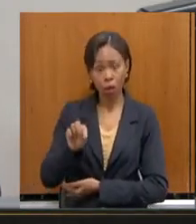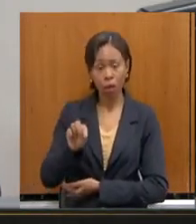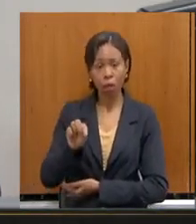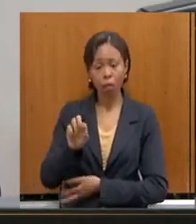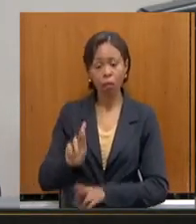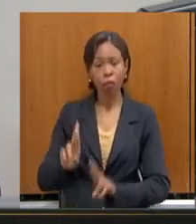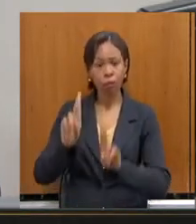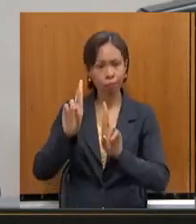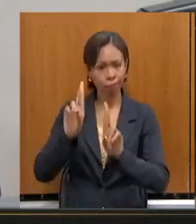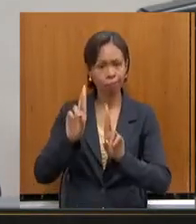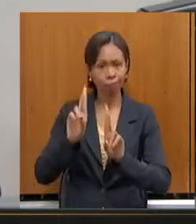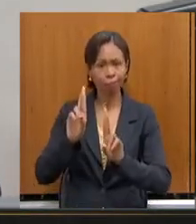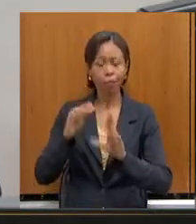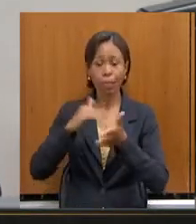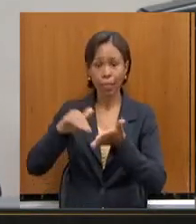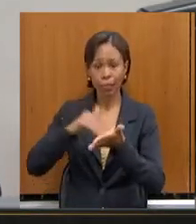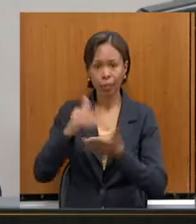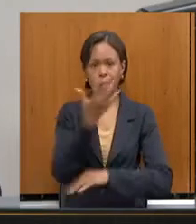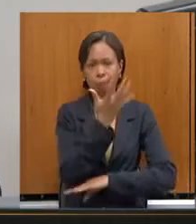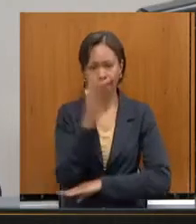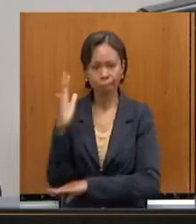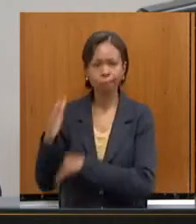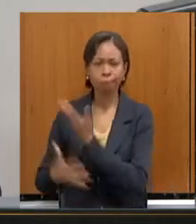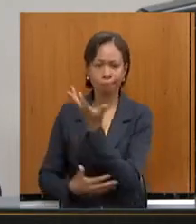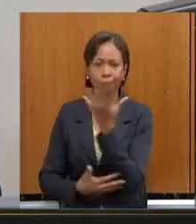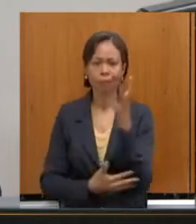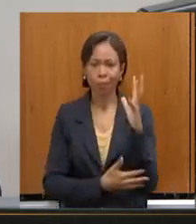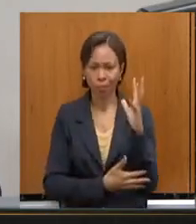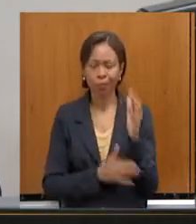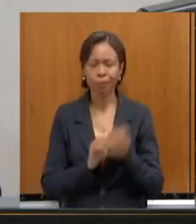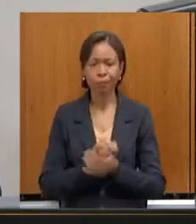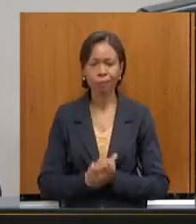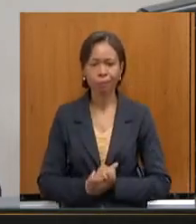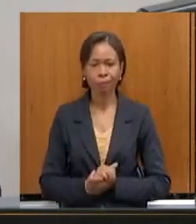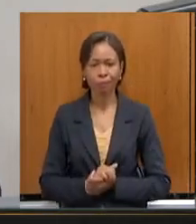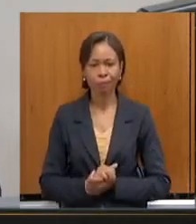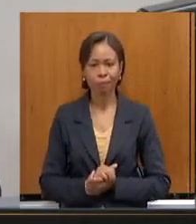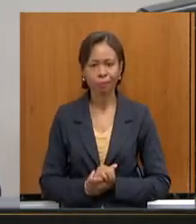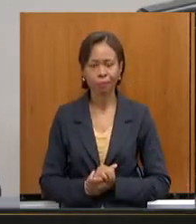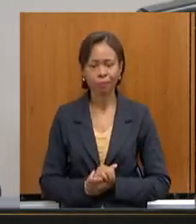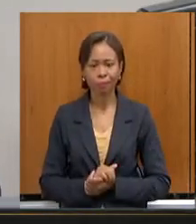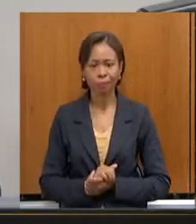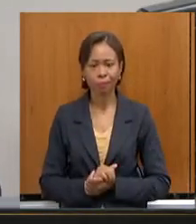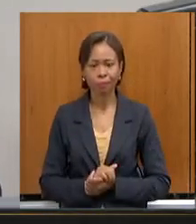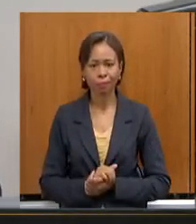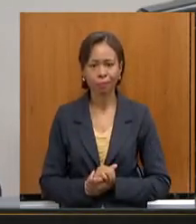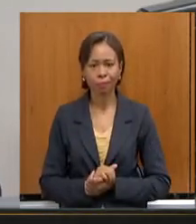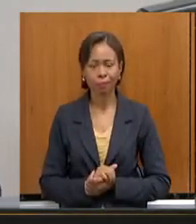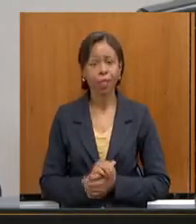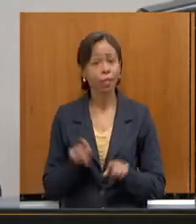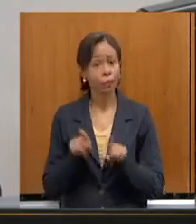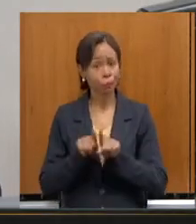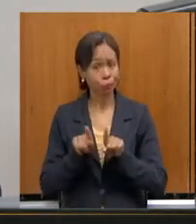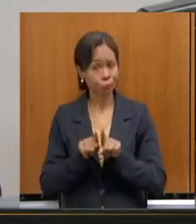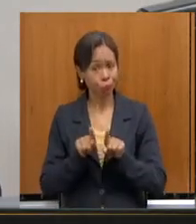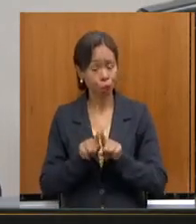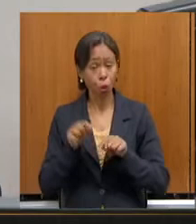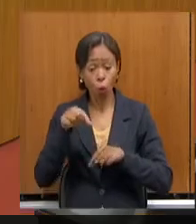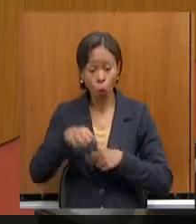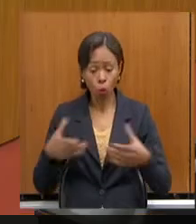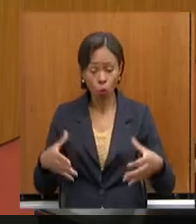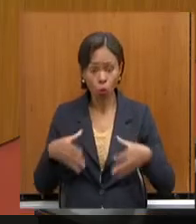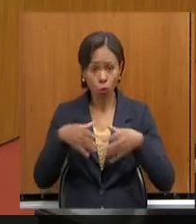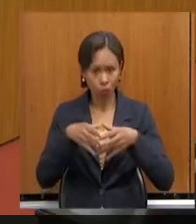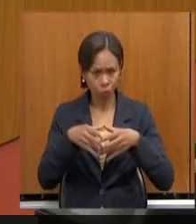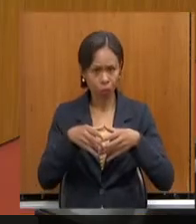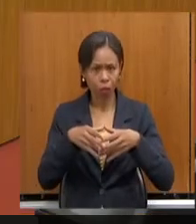da Secretaria de Meio Ambiente nesta gestão E já aproveito a oportunidade para destacar que essa comissão